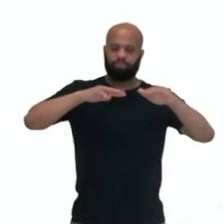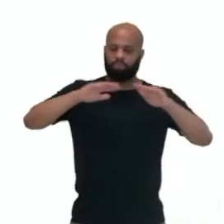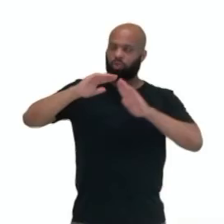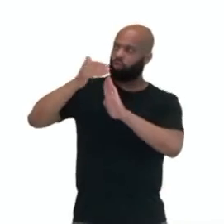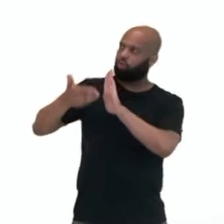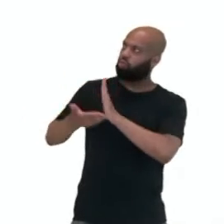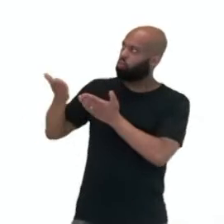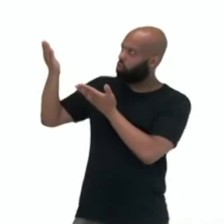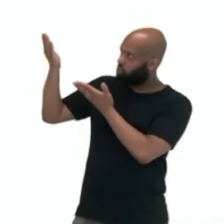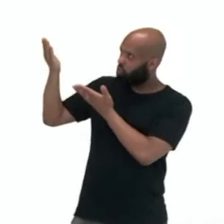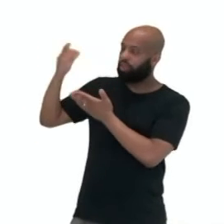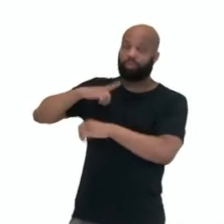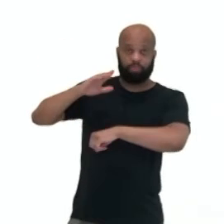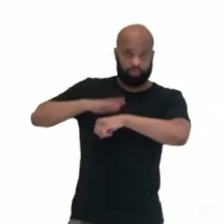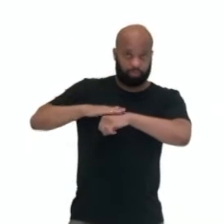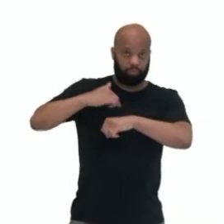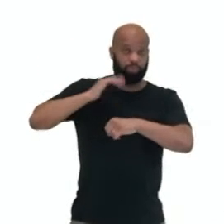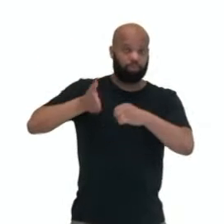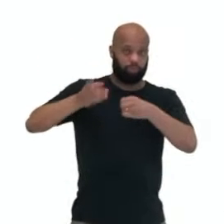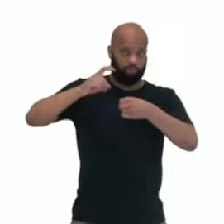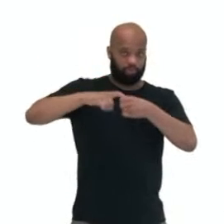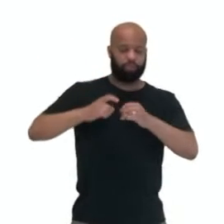que pedem ali. Nós já voltamos.